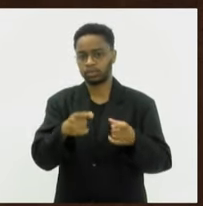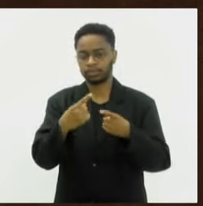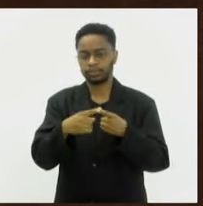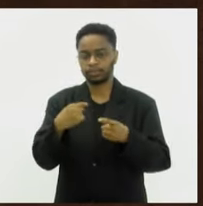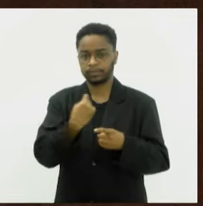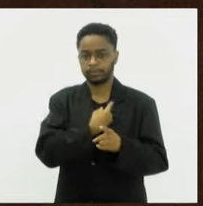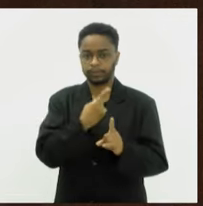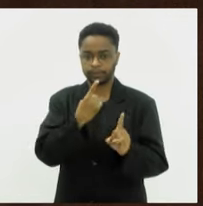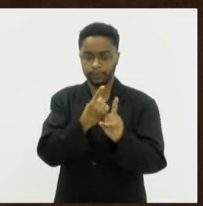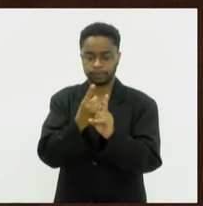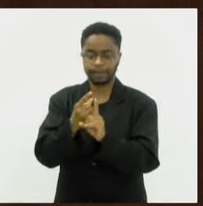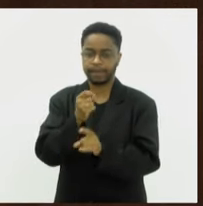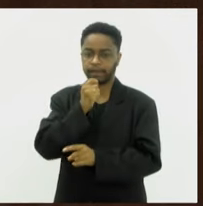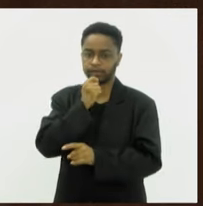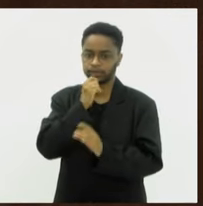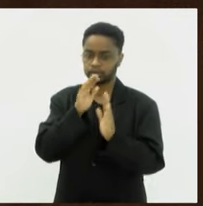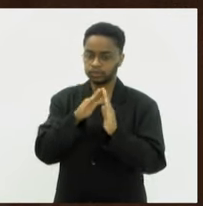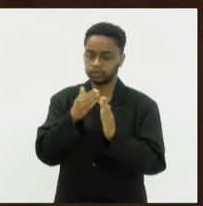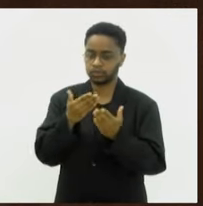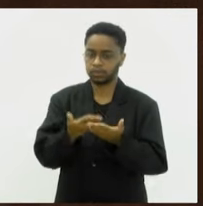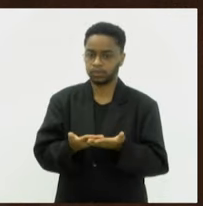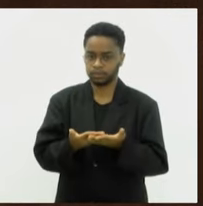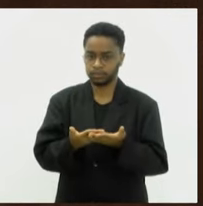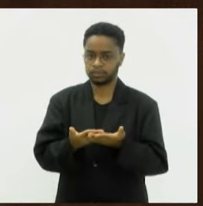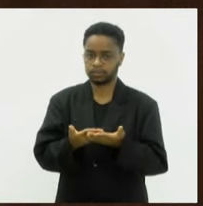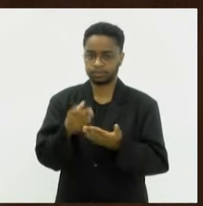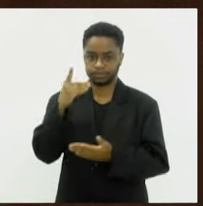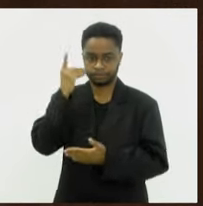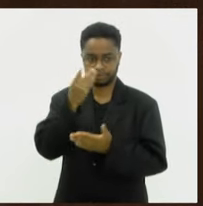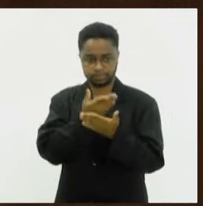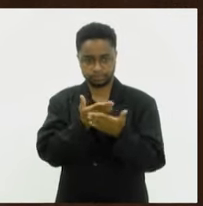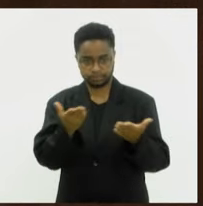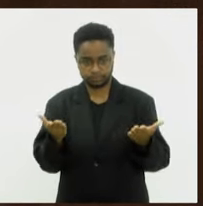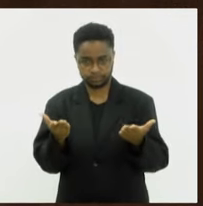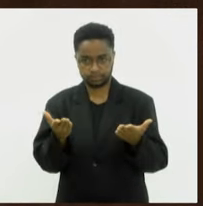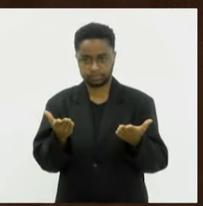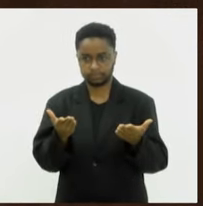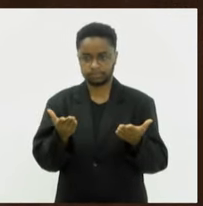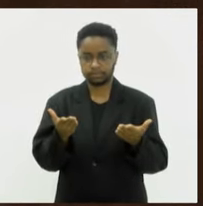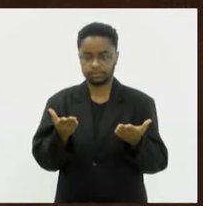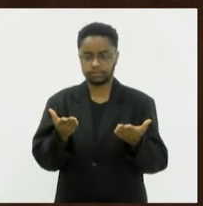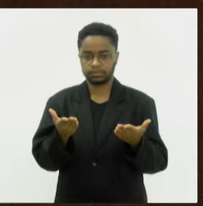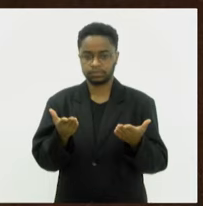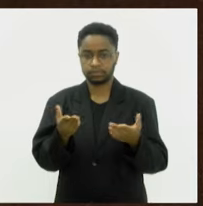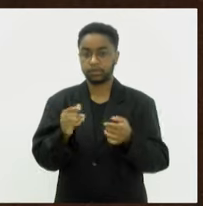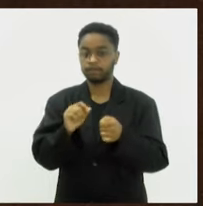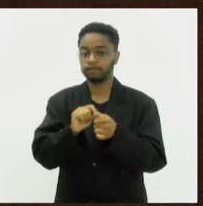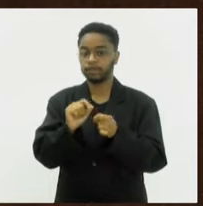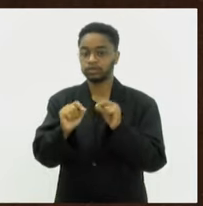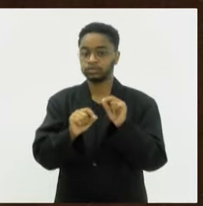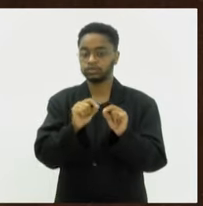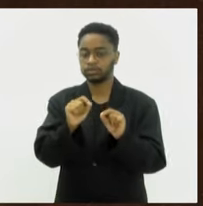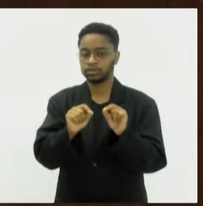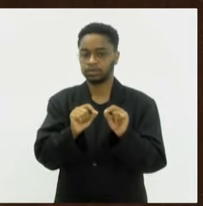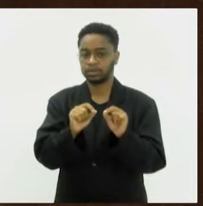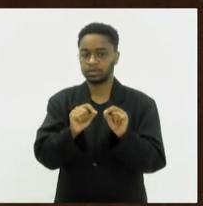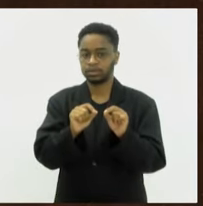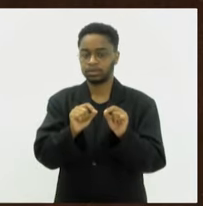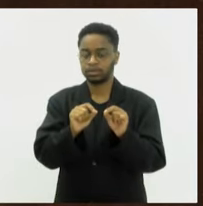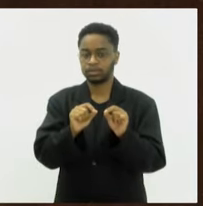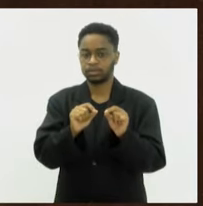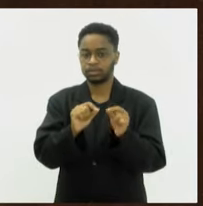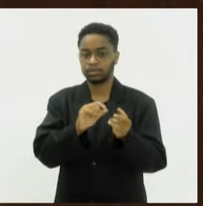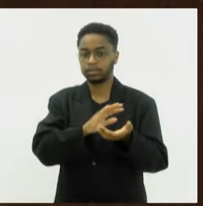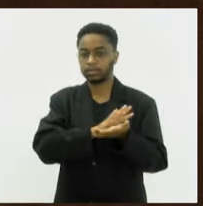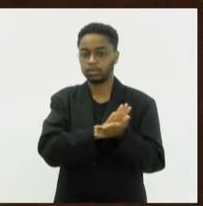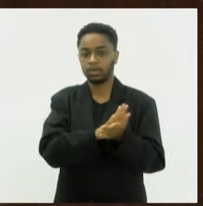encontrando escolas, deputado Anderson e senhores e senhoras parlamentares, que fazem discriminação contra crianças